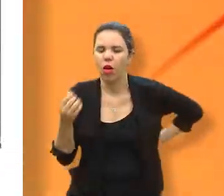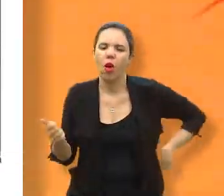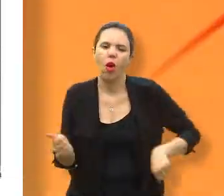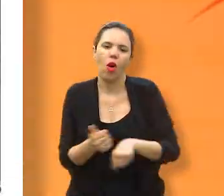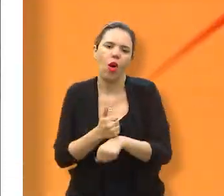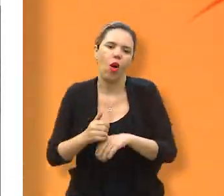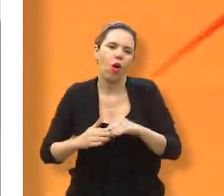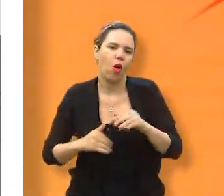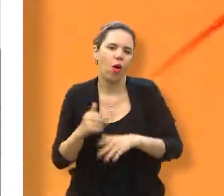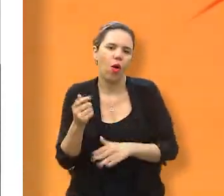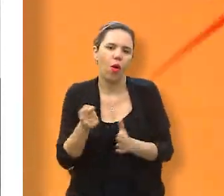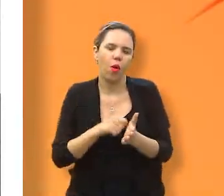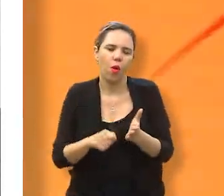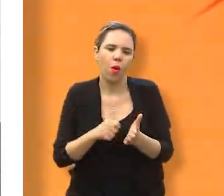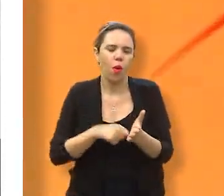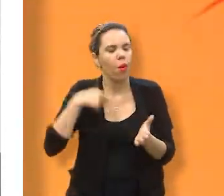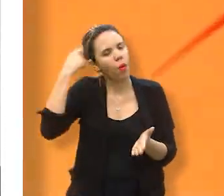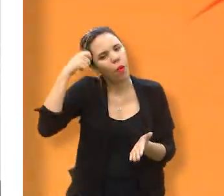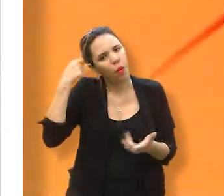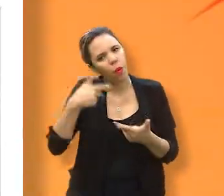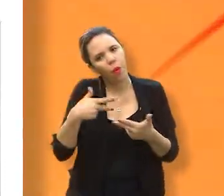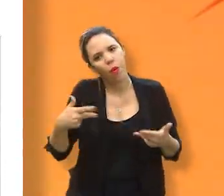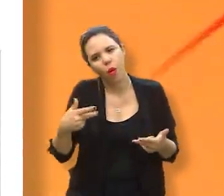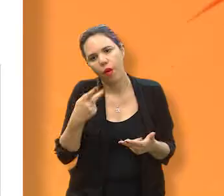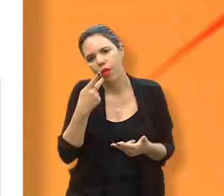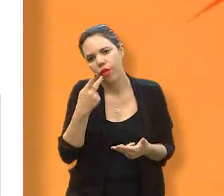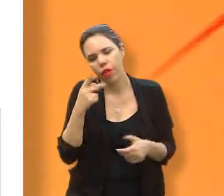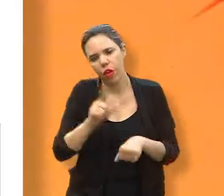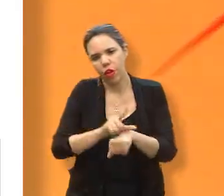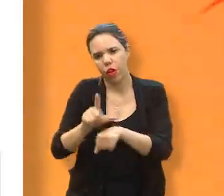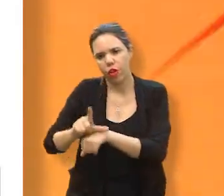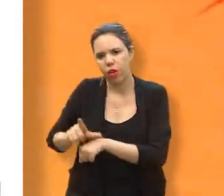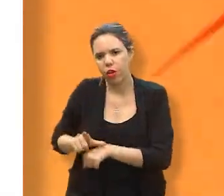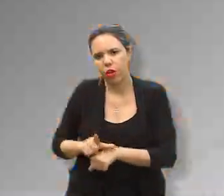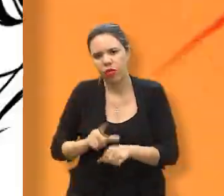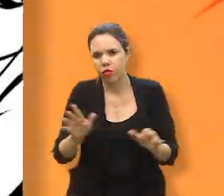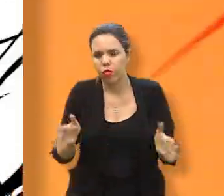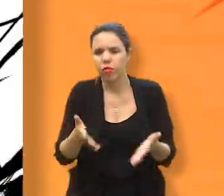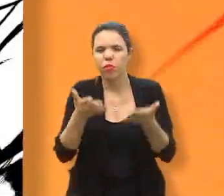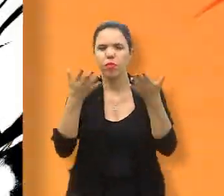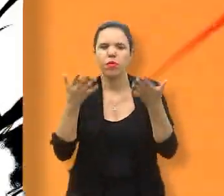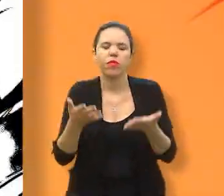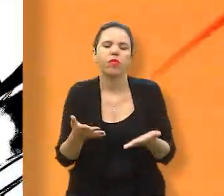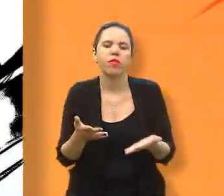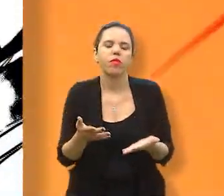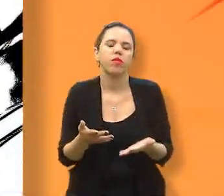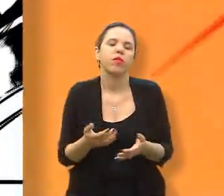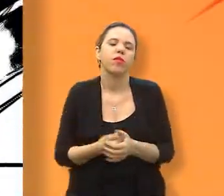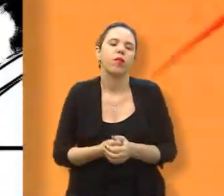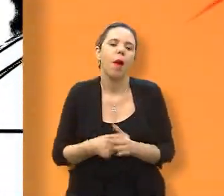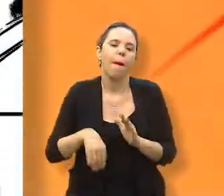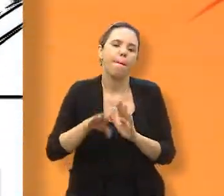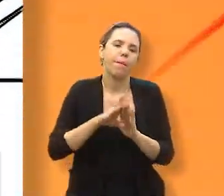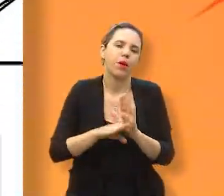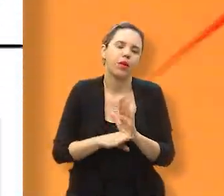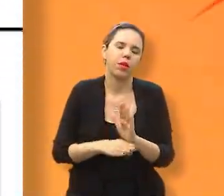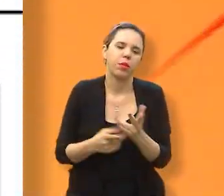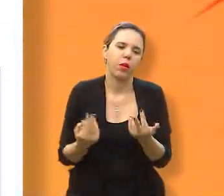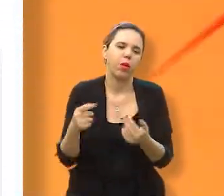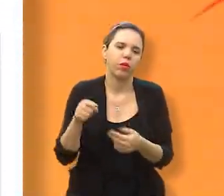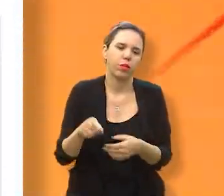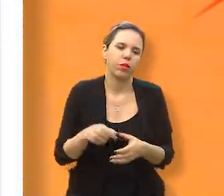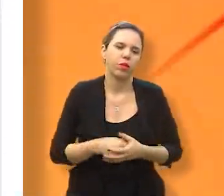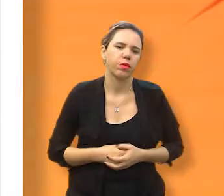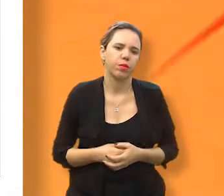profissionais, roteiristas, artistas, como eu disse, lojas que incentivam a cena geek, programas como o seu, né?